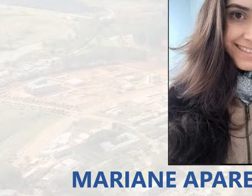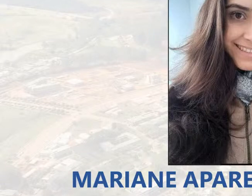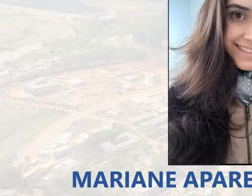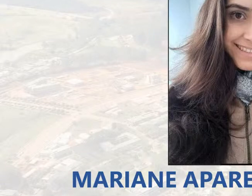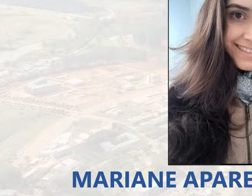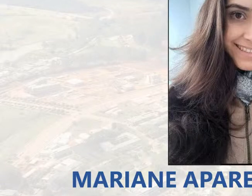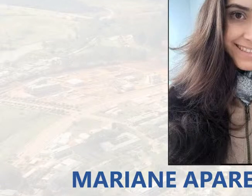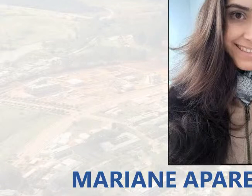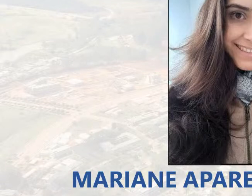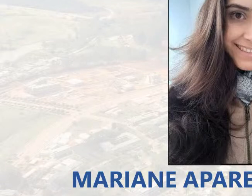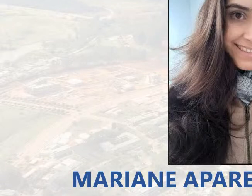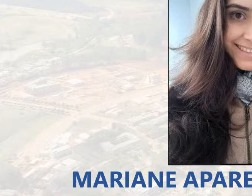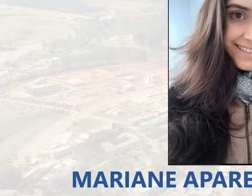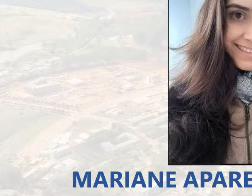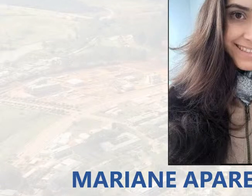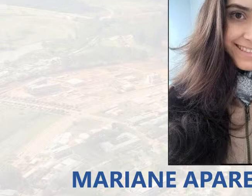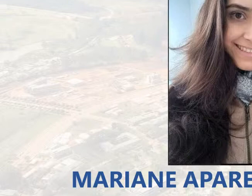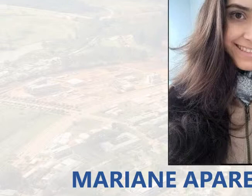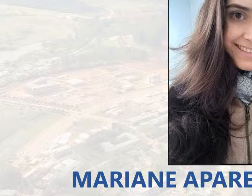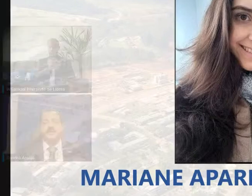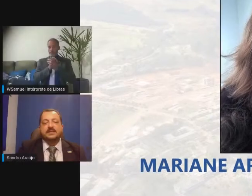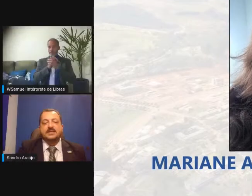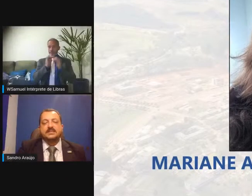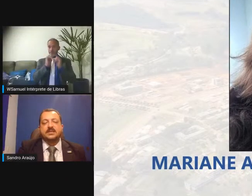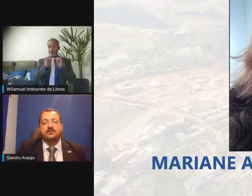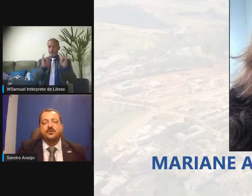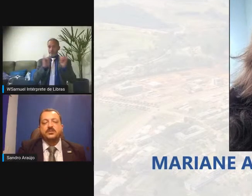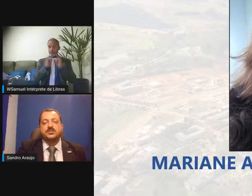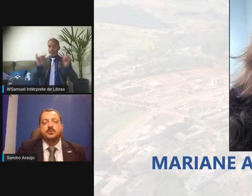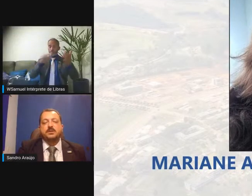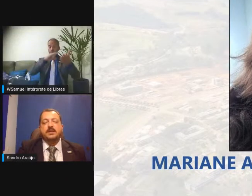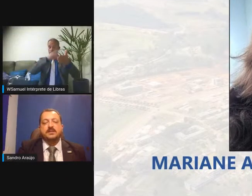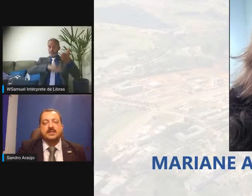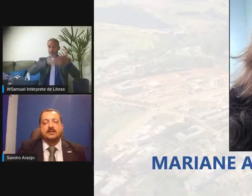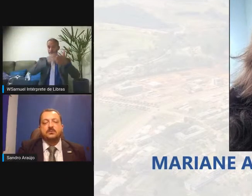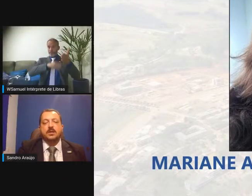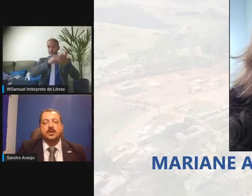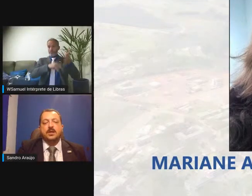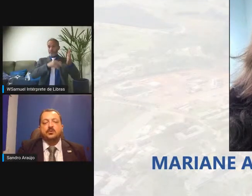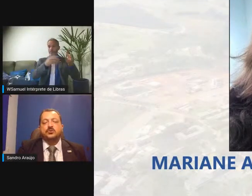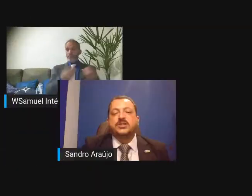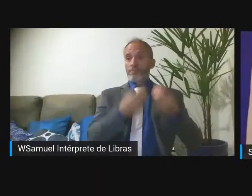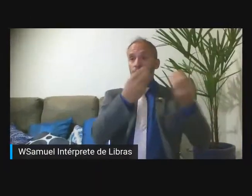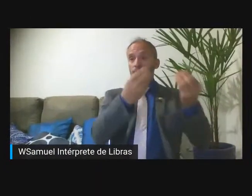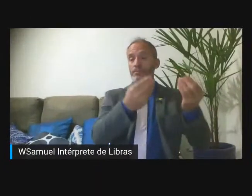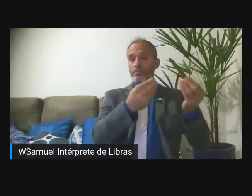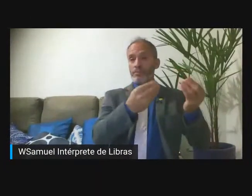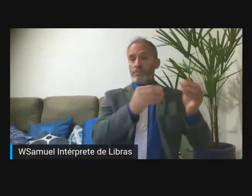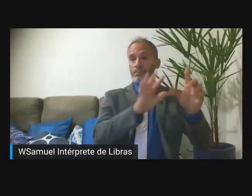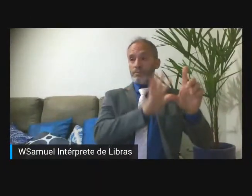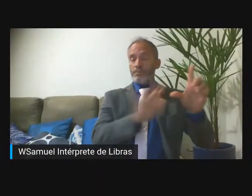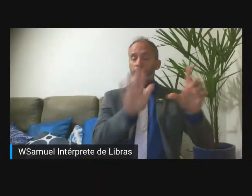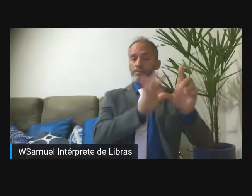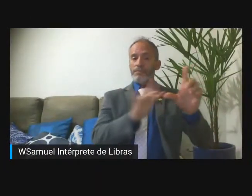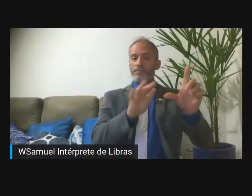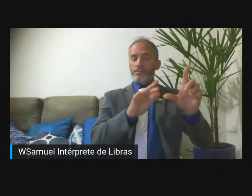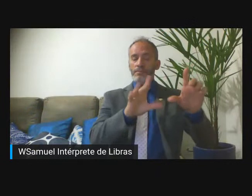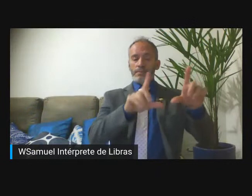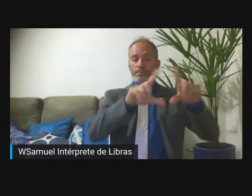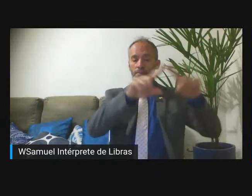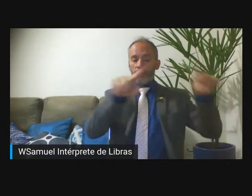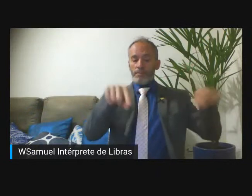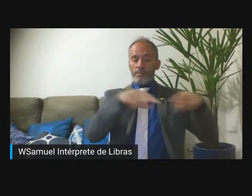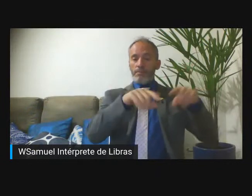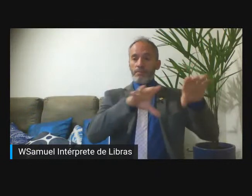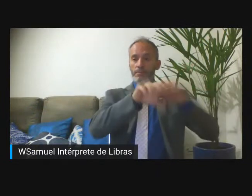Lembramos os votantes de assinarem o formulário de presença que foi disponibilizado no chat da sala de formandos no Google